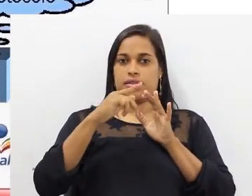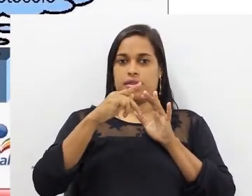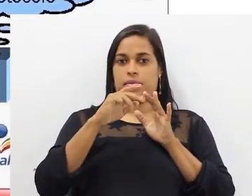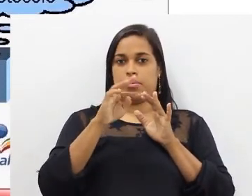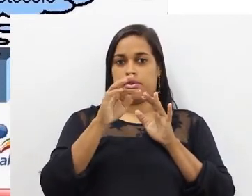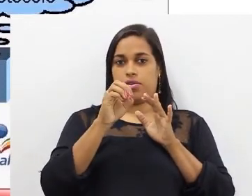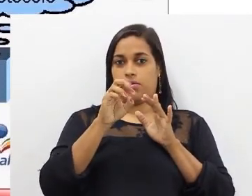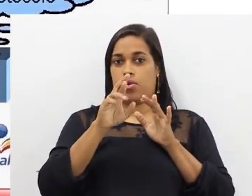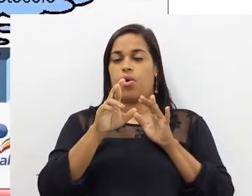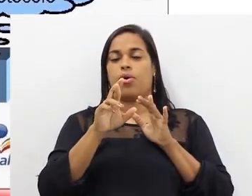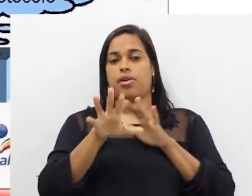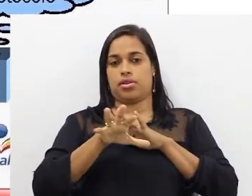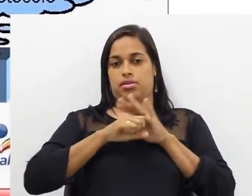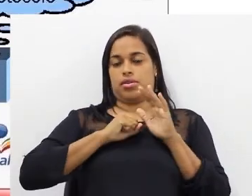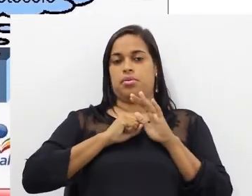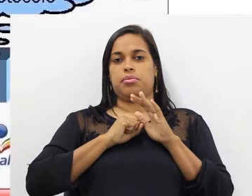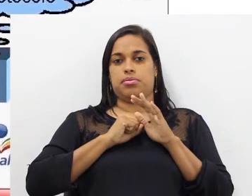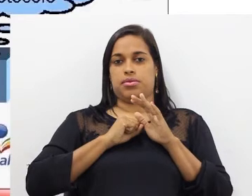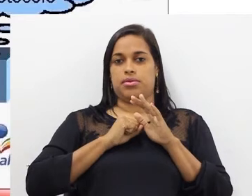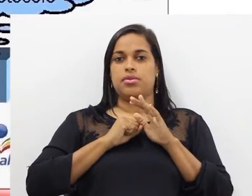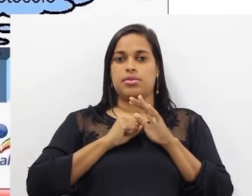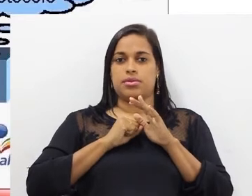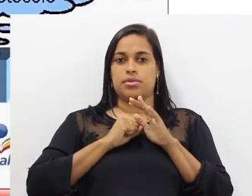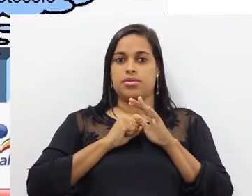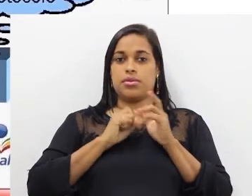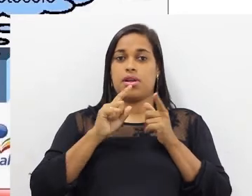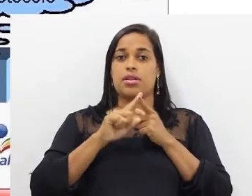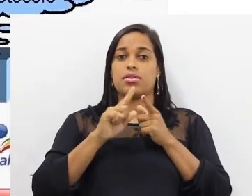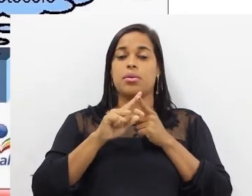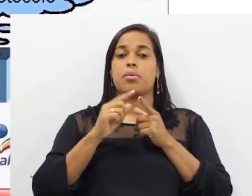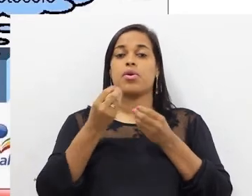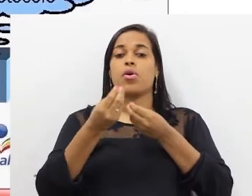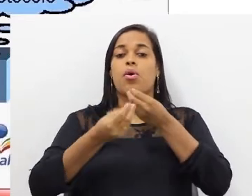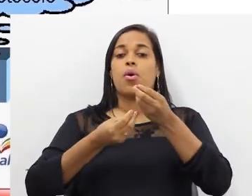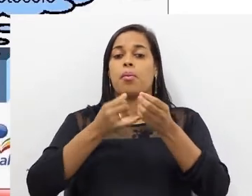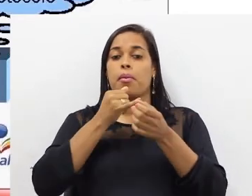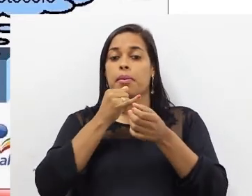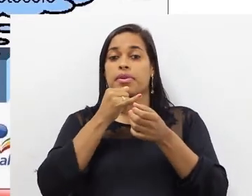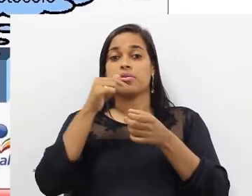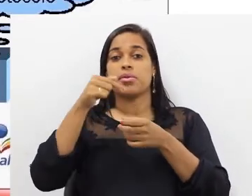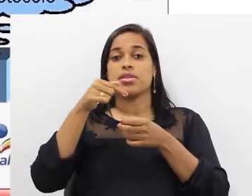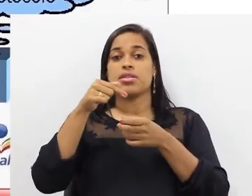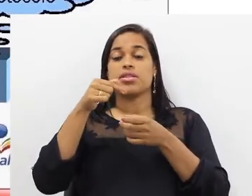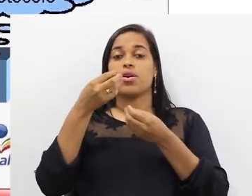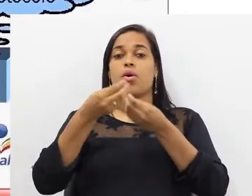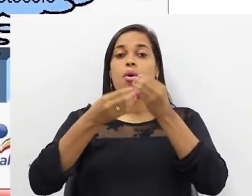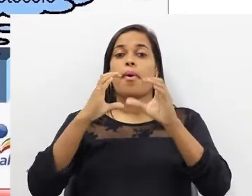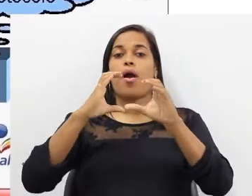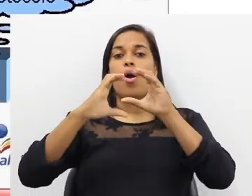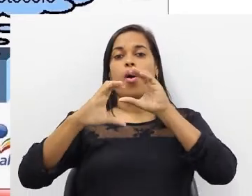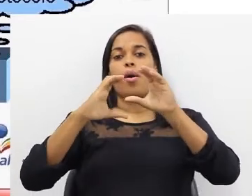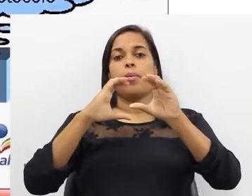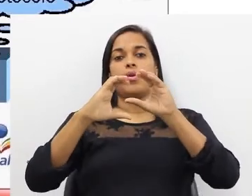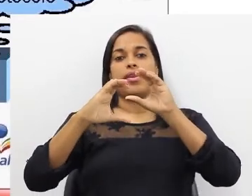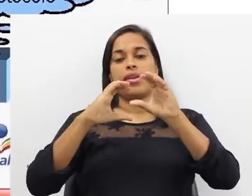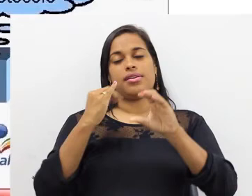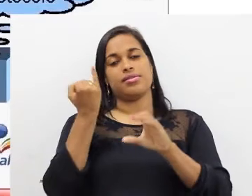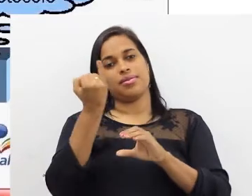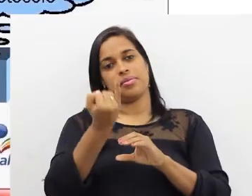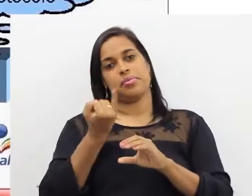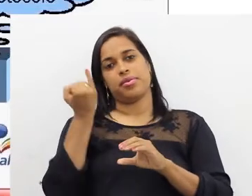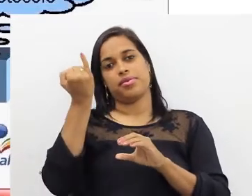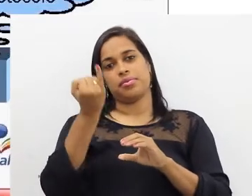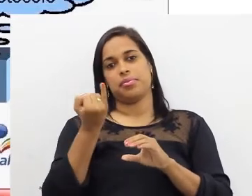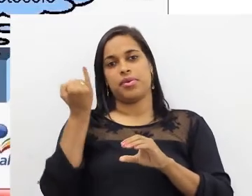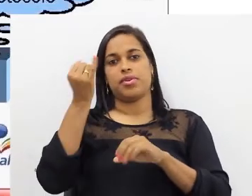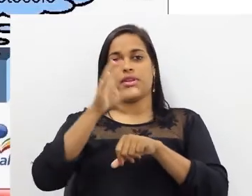minha imagem. O meio de transmissão, que é onde nossa cadeira entra, é a parte mais importante do nosso